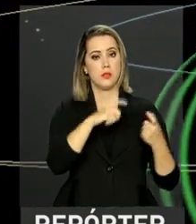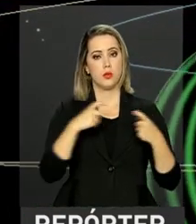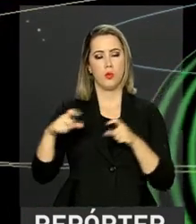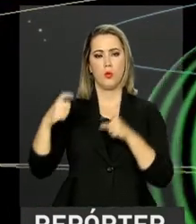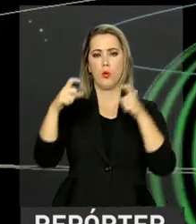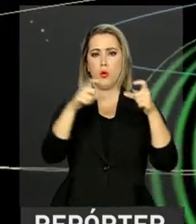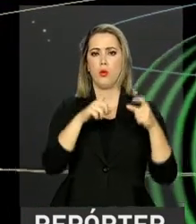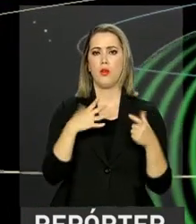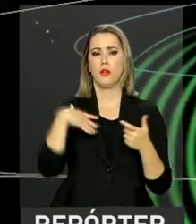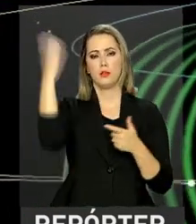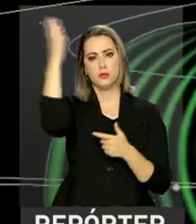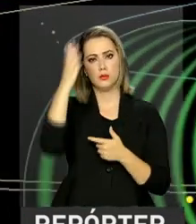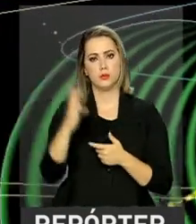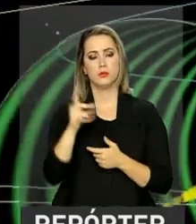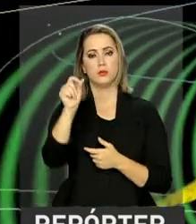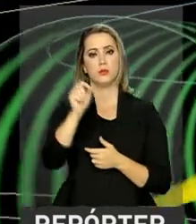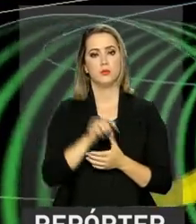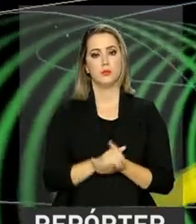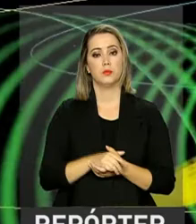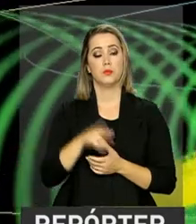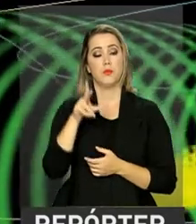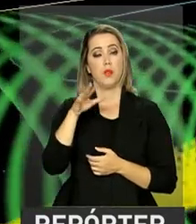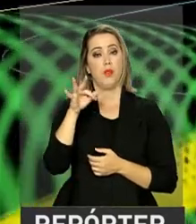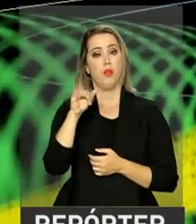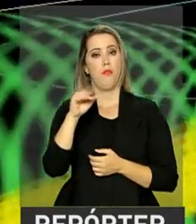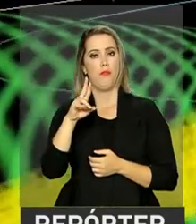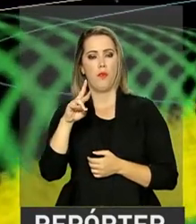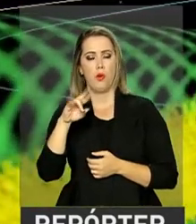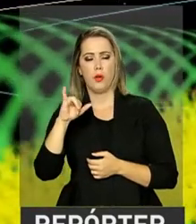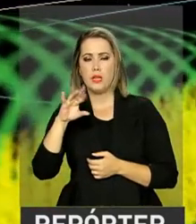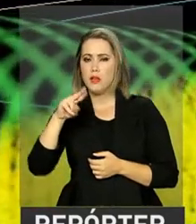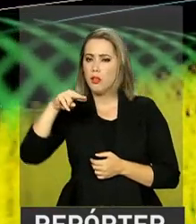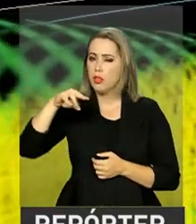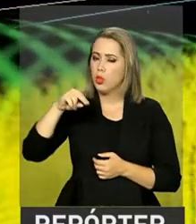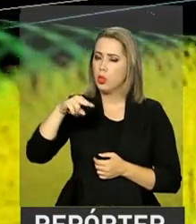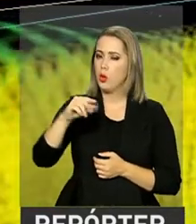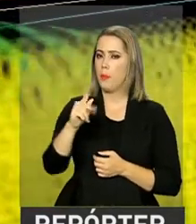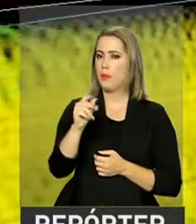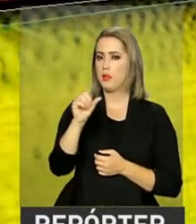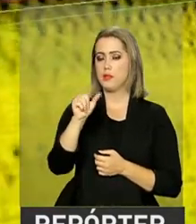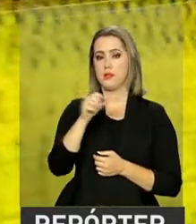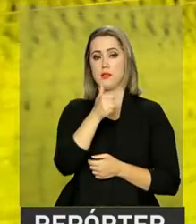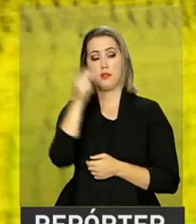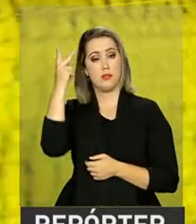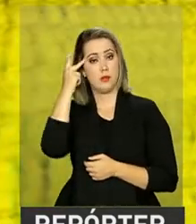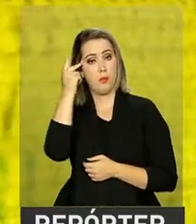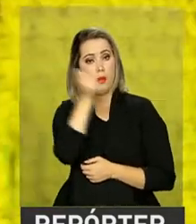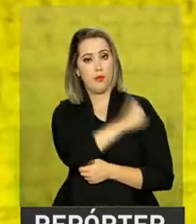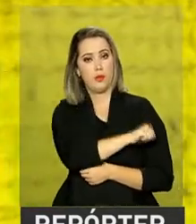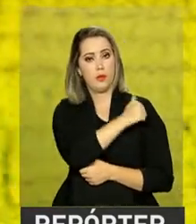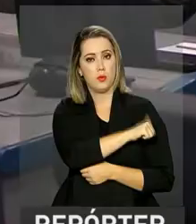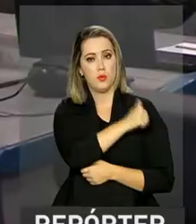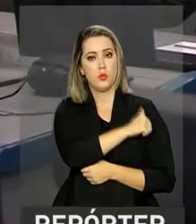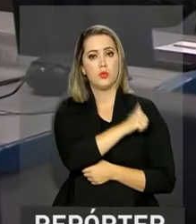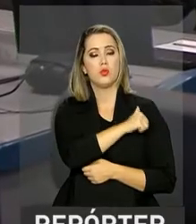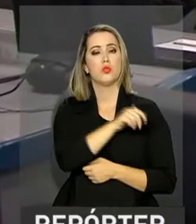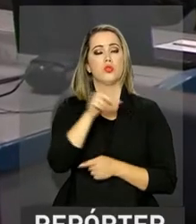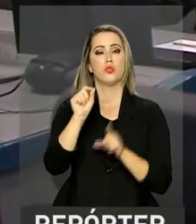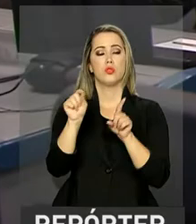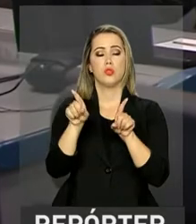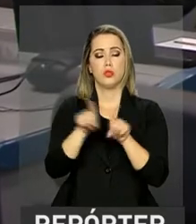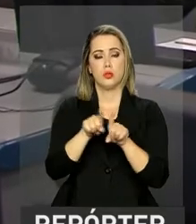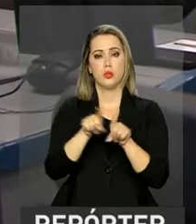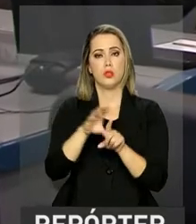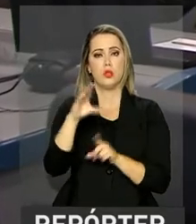espalhadas no país florianópolis rio de janeiro são paulo salvador e campo grande ao todo